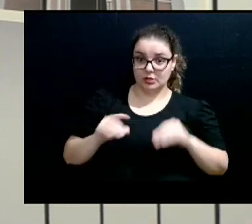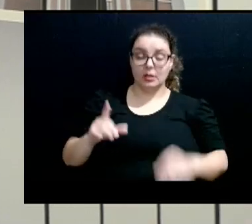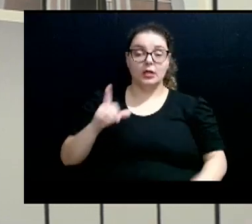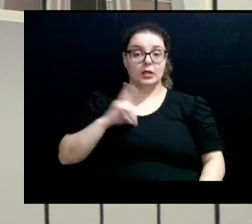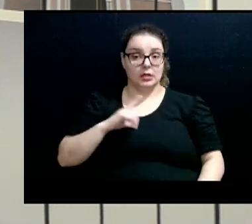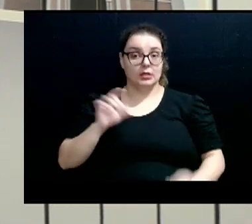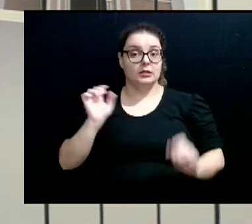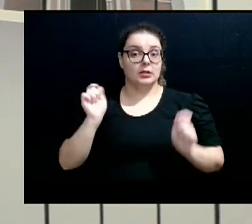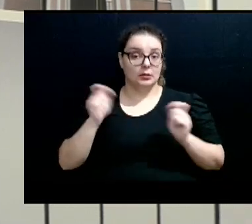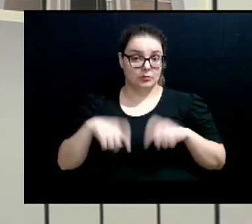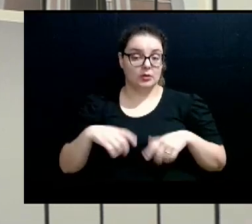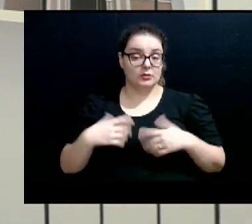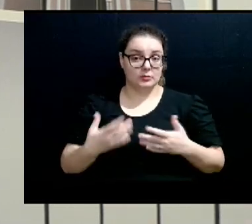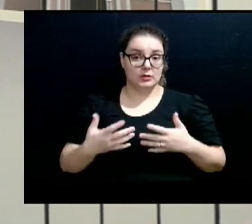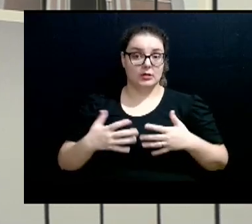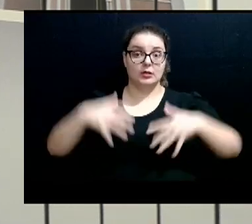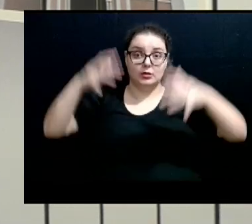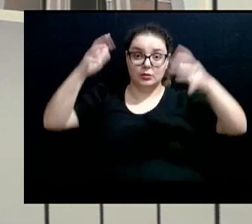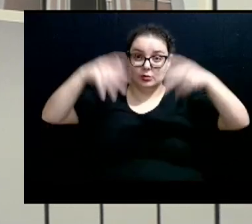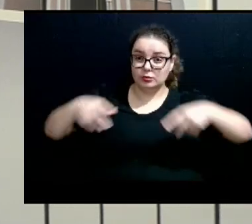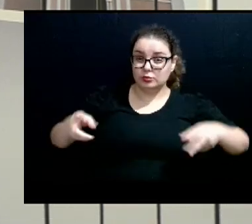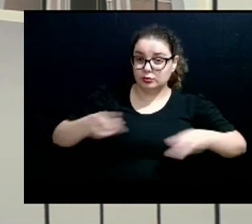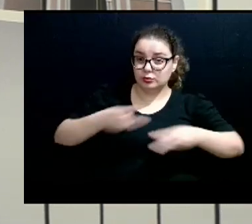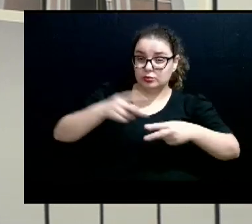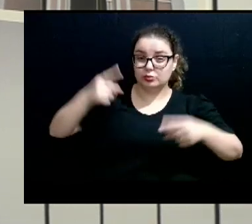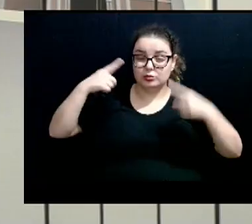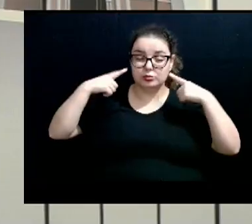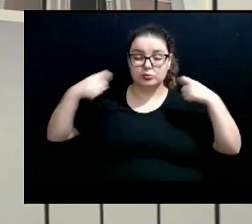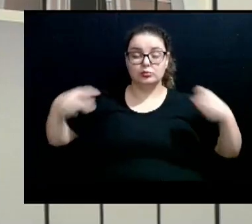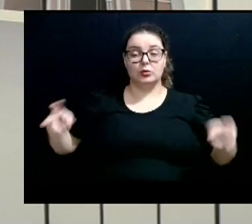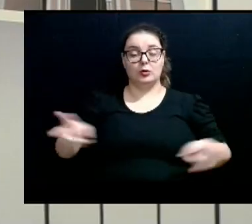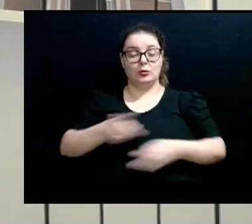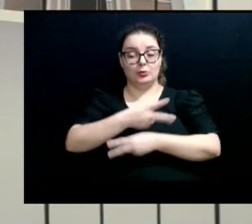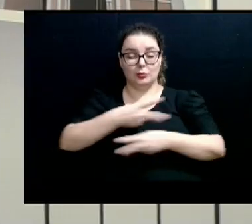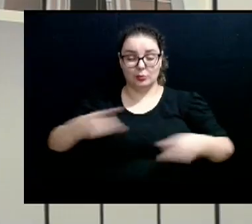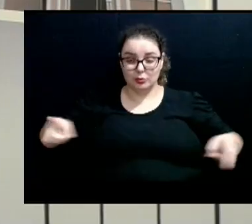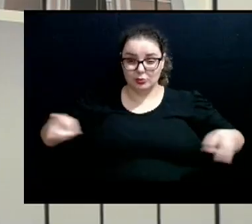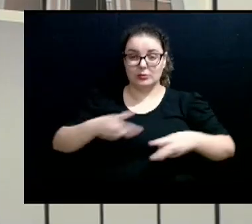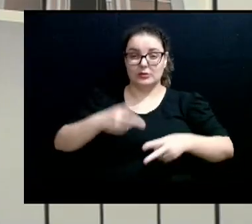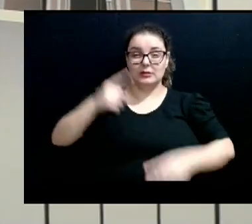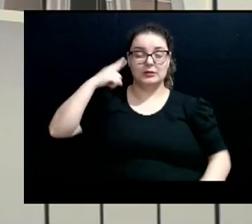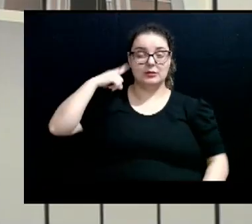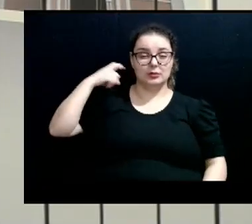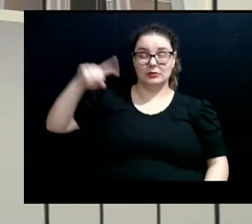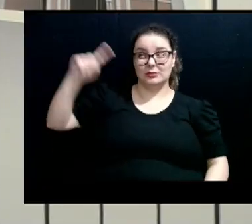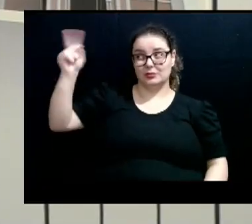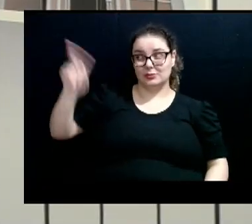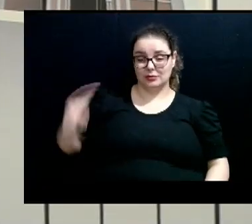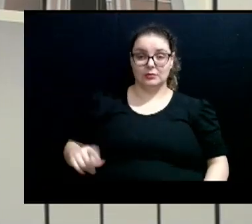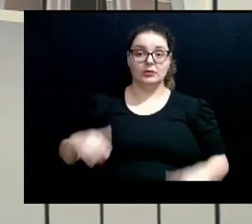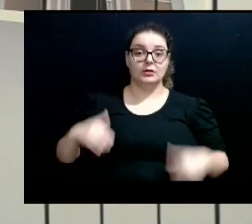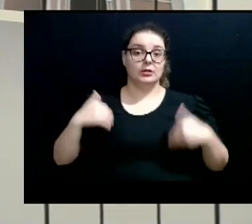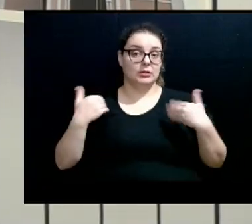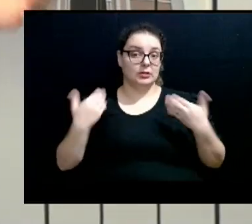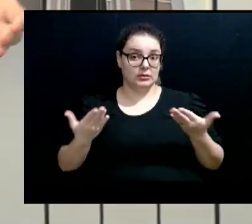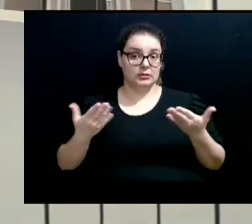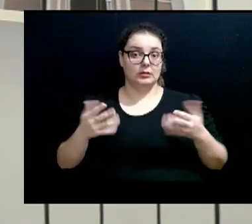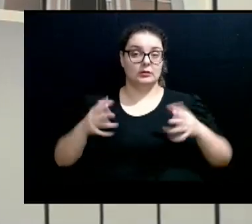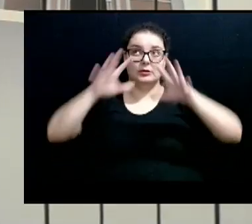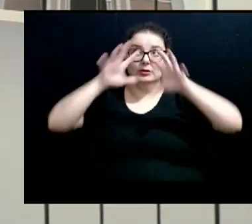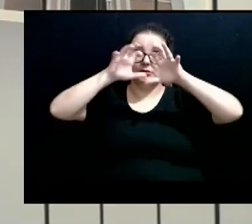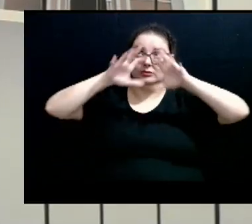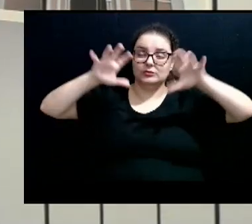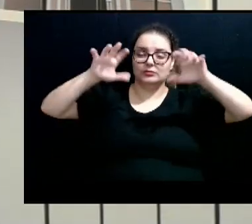de tempestades, rajadas de ventos e descargas elétricas. Então, nebulosidade em alta tanto